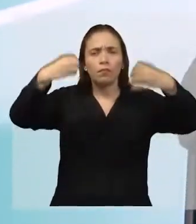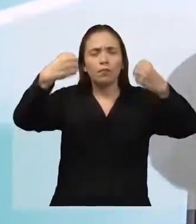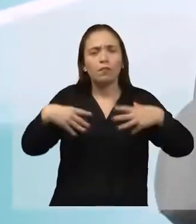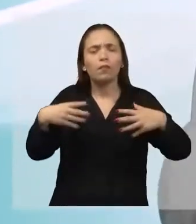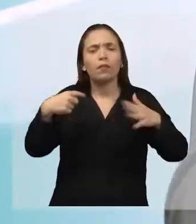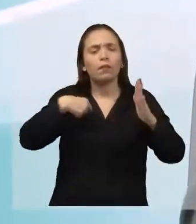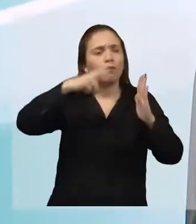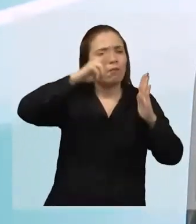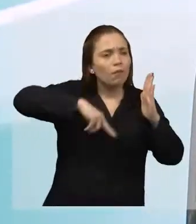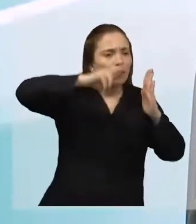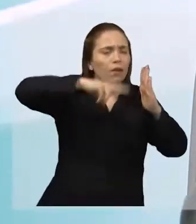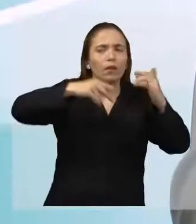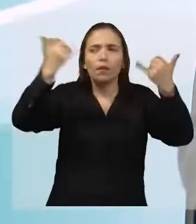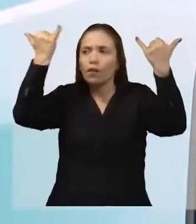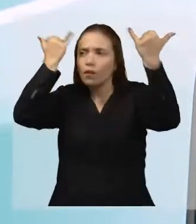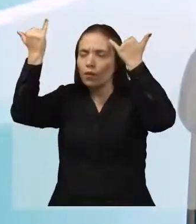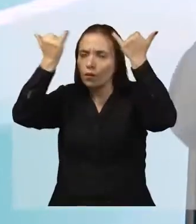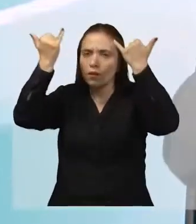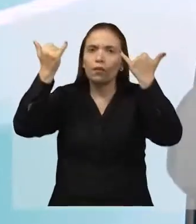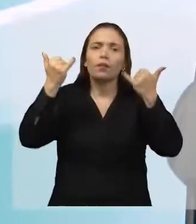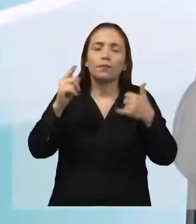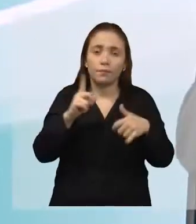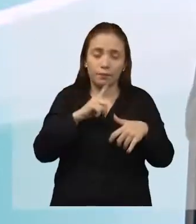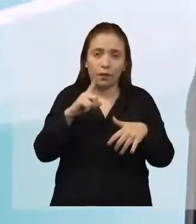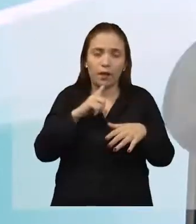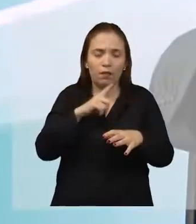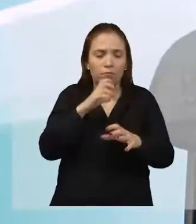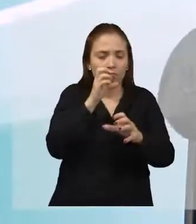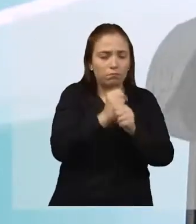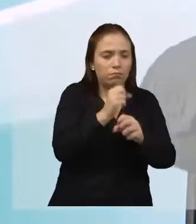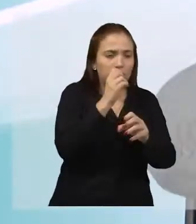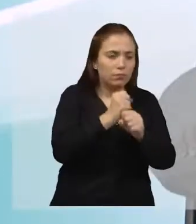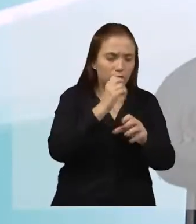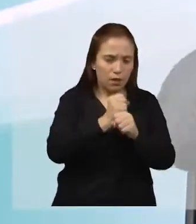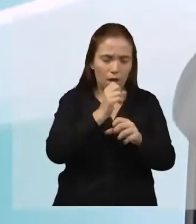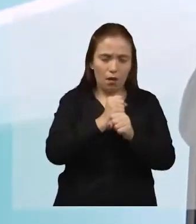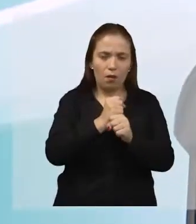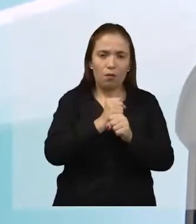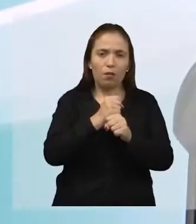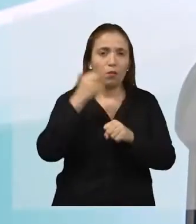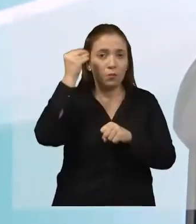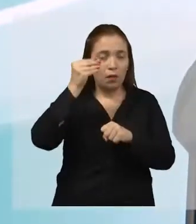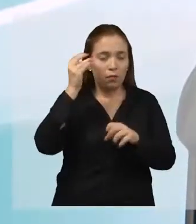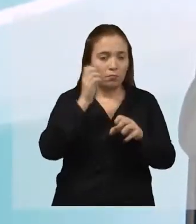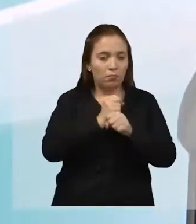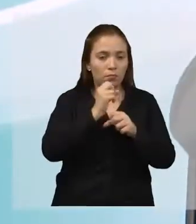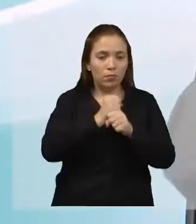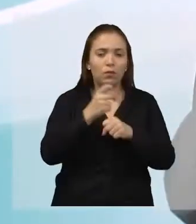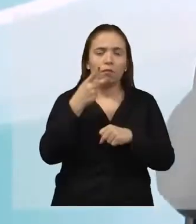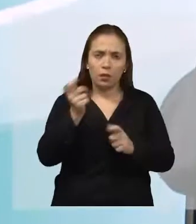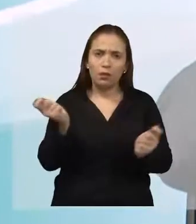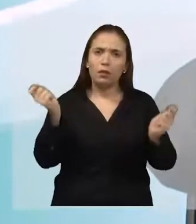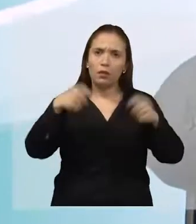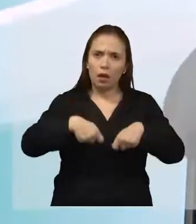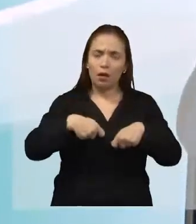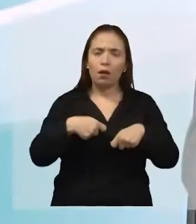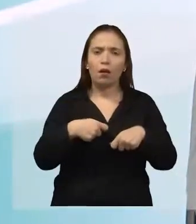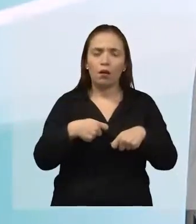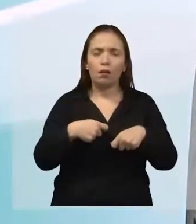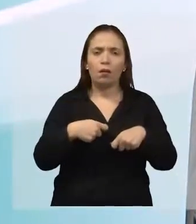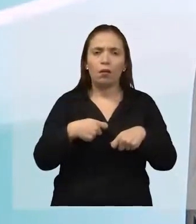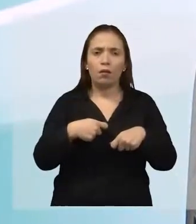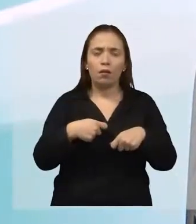né, que inicia em 88. Os representantes que antes eram de multinacionais e que agora representam as transnacionais. Pois é.